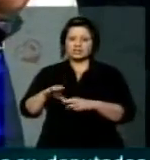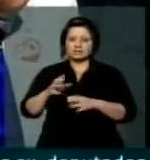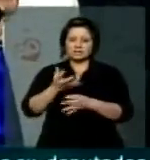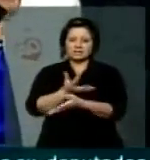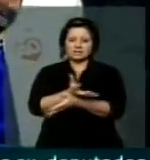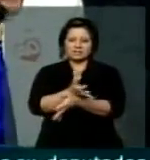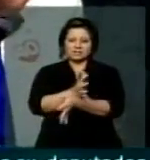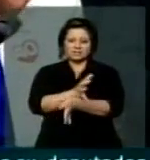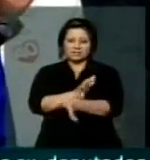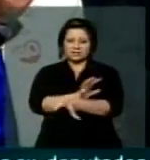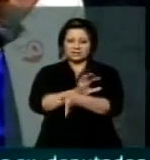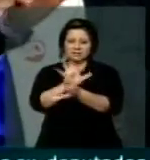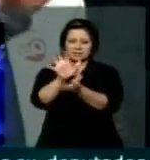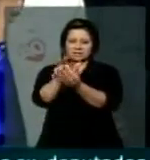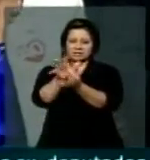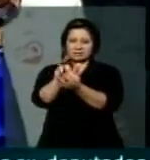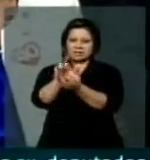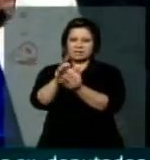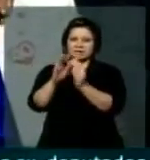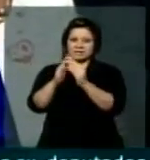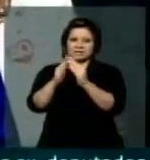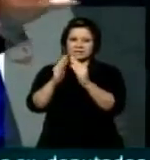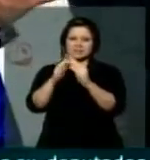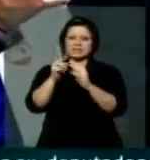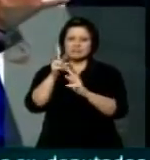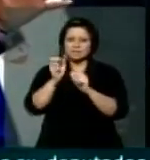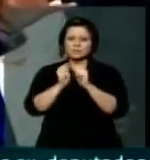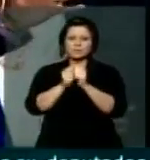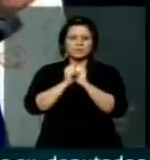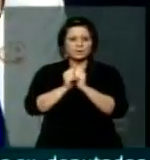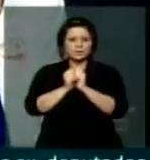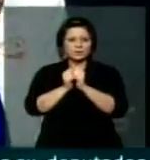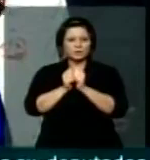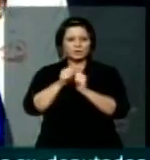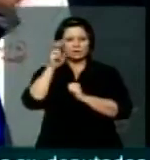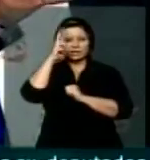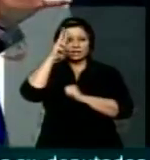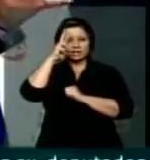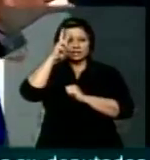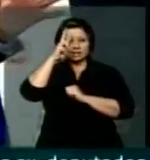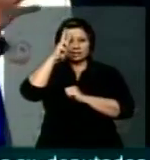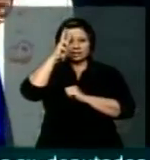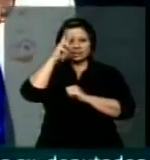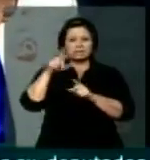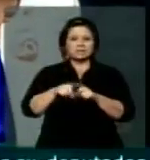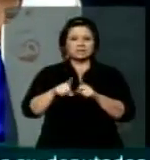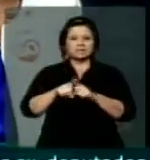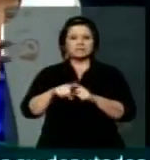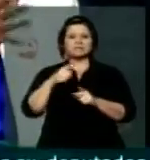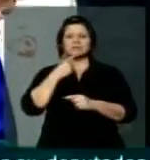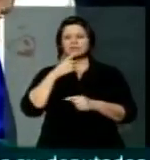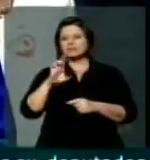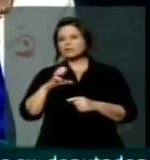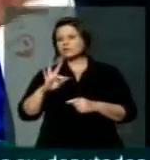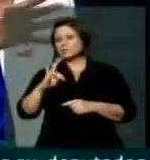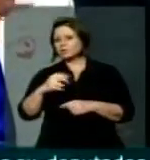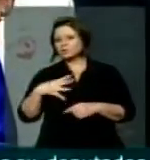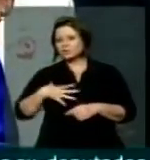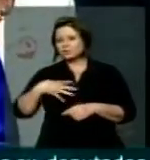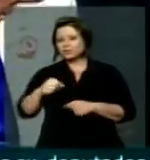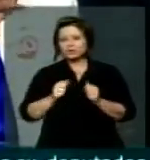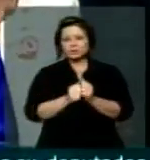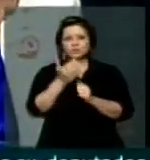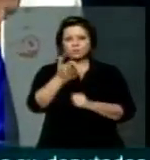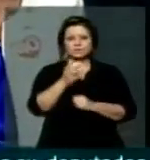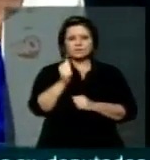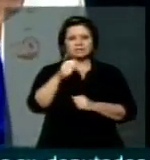vazia lá em Recife. Estaremos sempre juntos com a memória de Eduardo, com todos os filhos, com você,